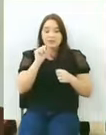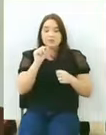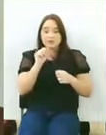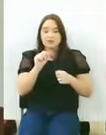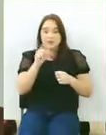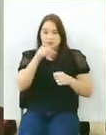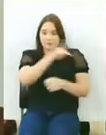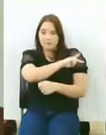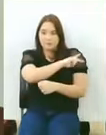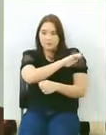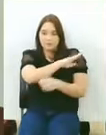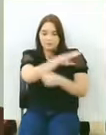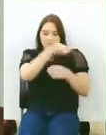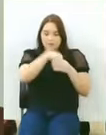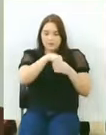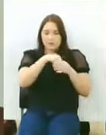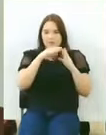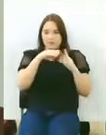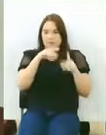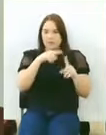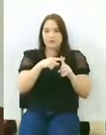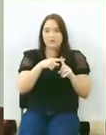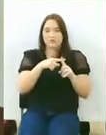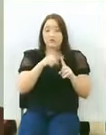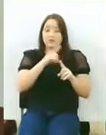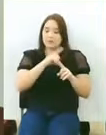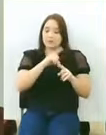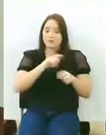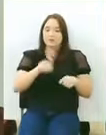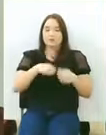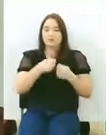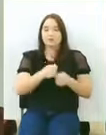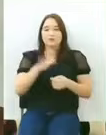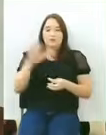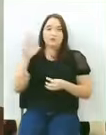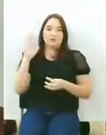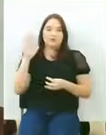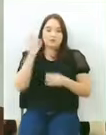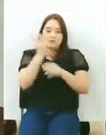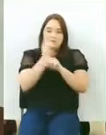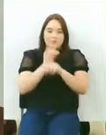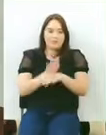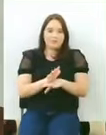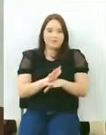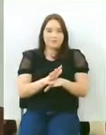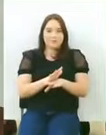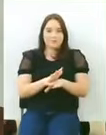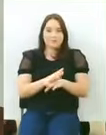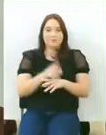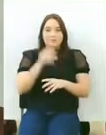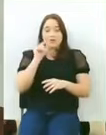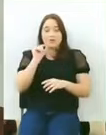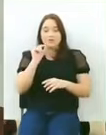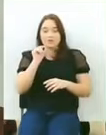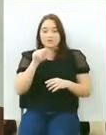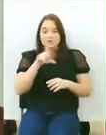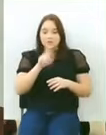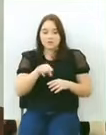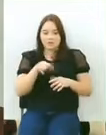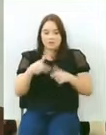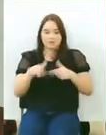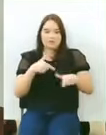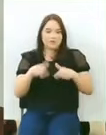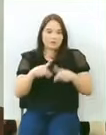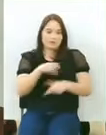Ser presbítero na igreja de Deus traz a promessa de bênçãos específicas para aqueles